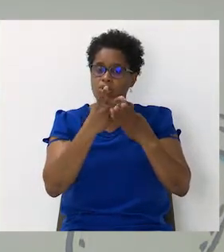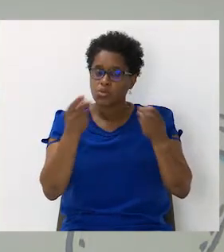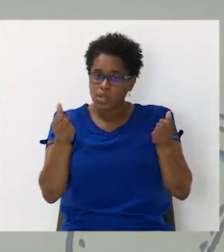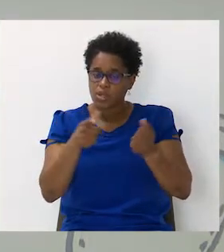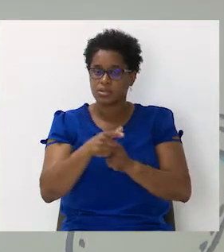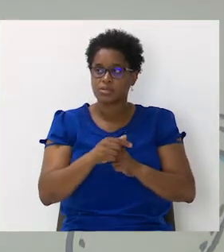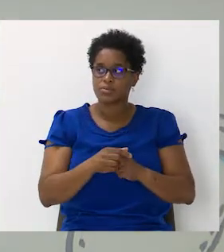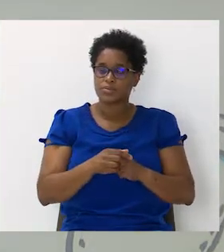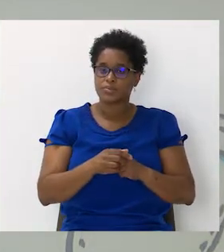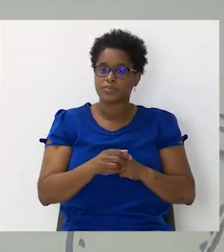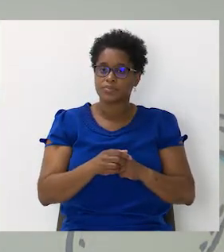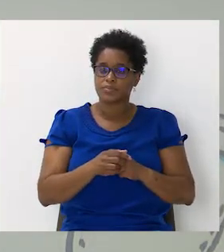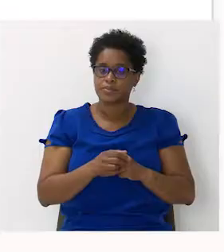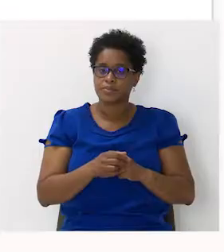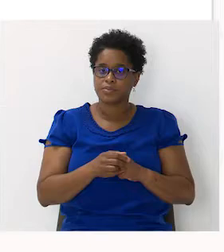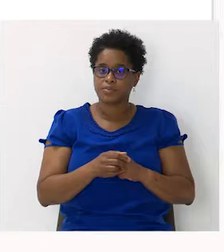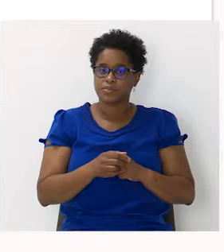resultante.